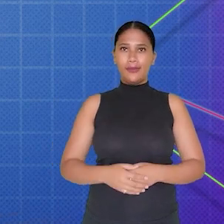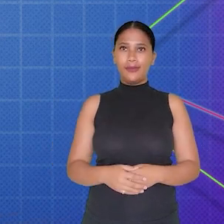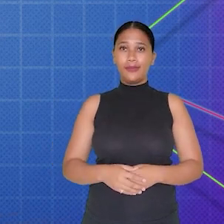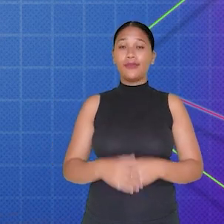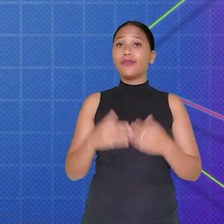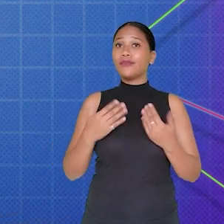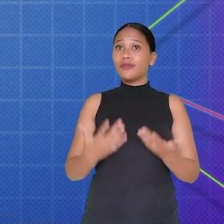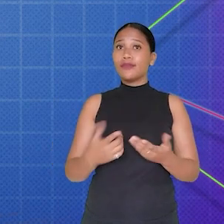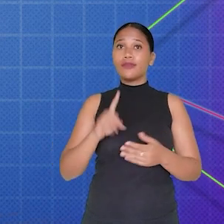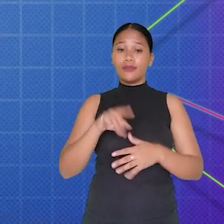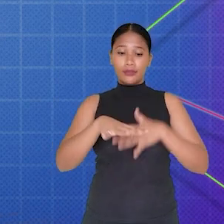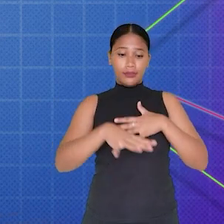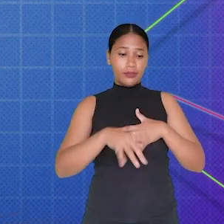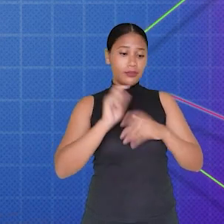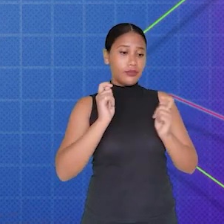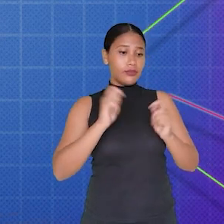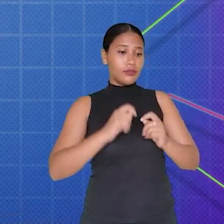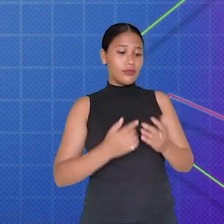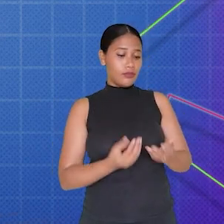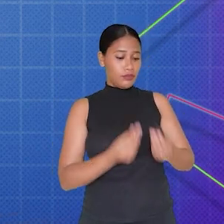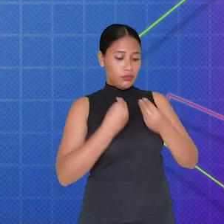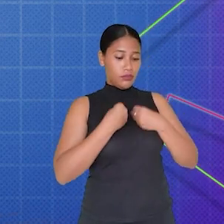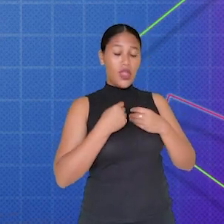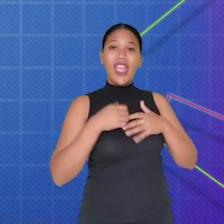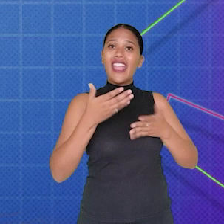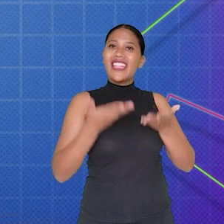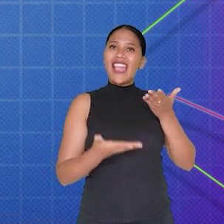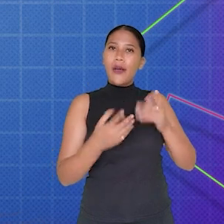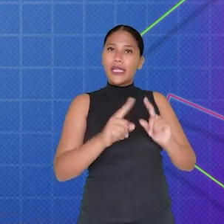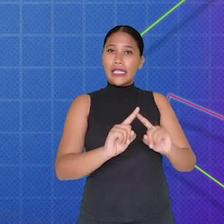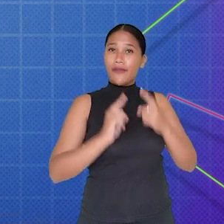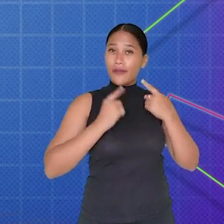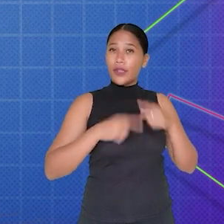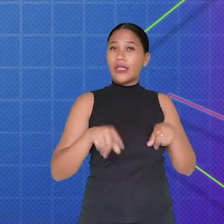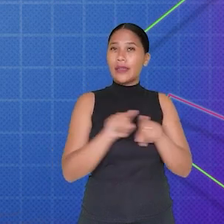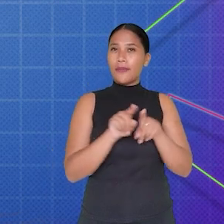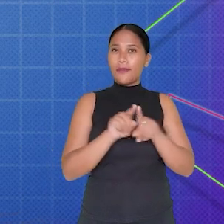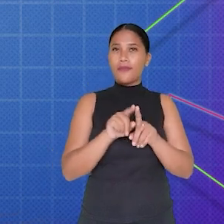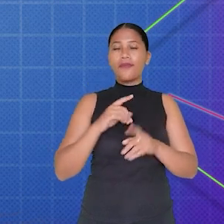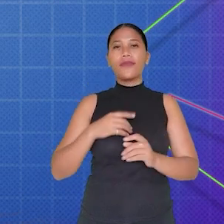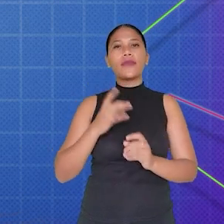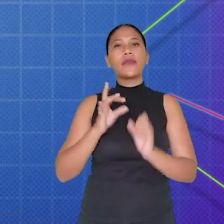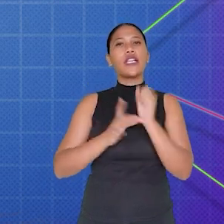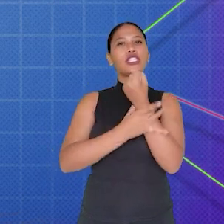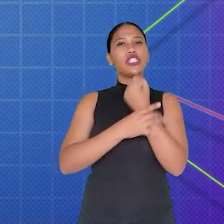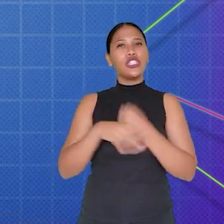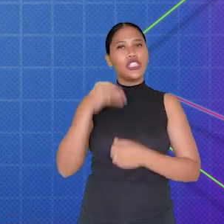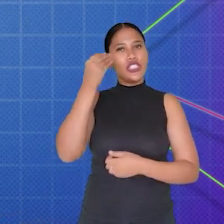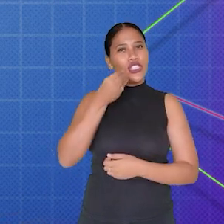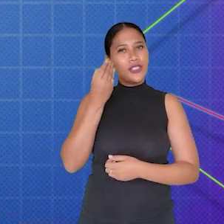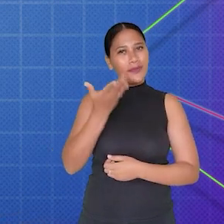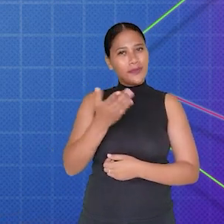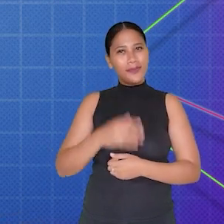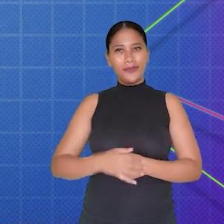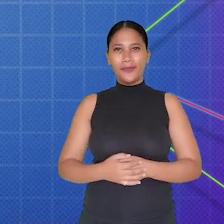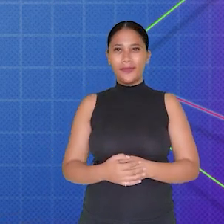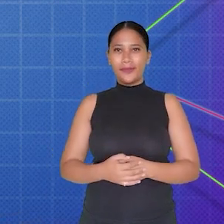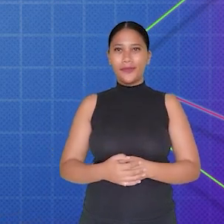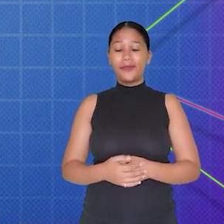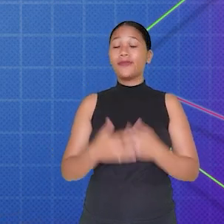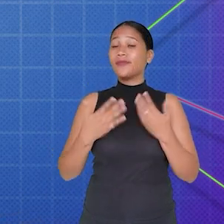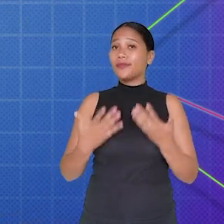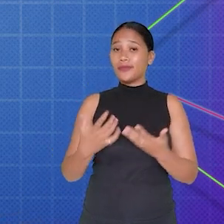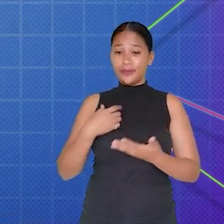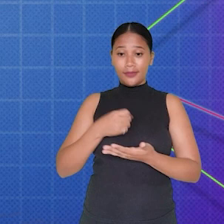do jogo. Com isso, o mapa pode ser projetado de forma equilibrada e desafiadora, garantindo uma experiência divertida e imersiva